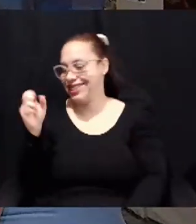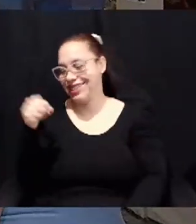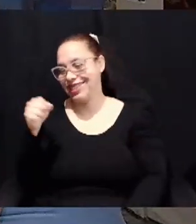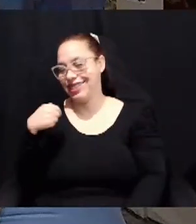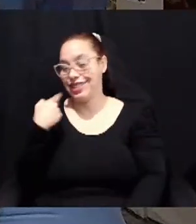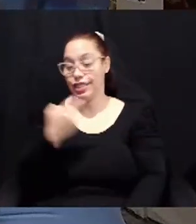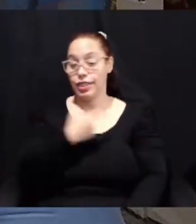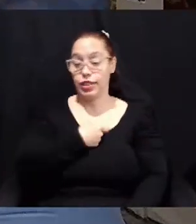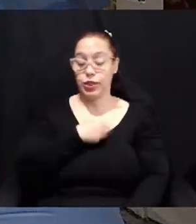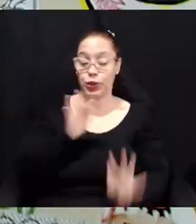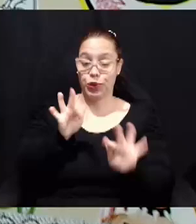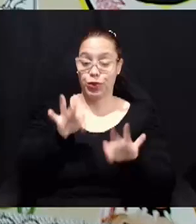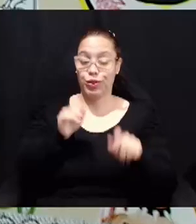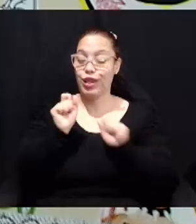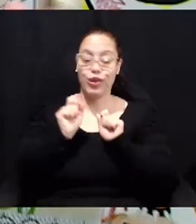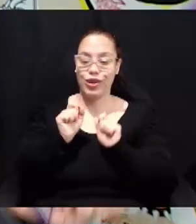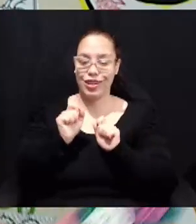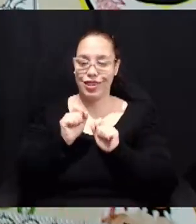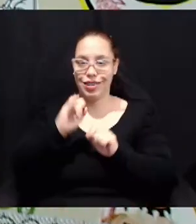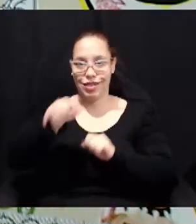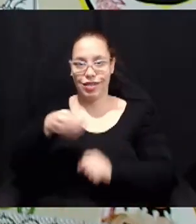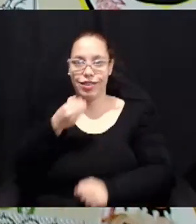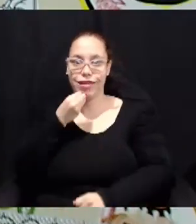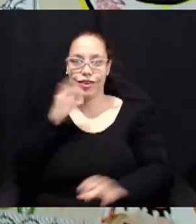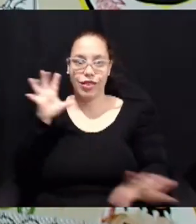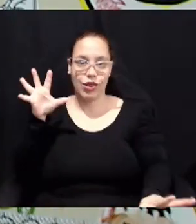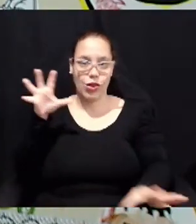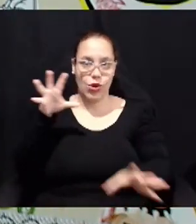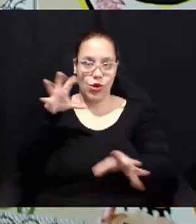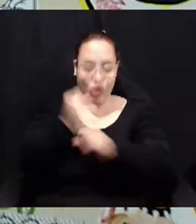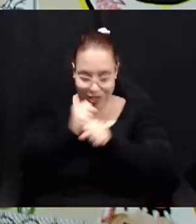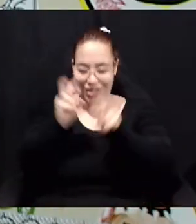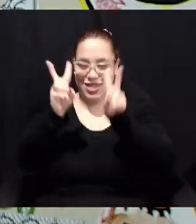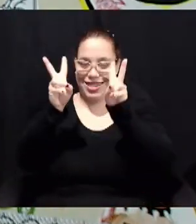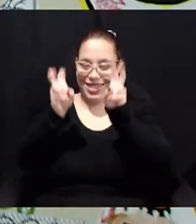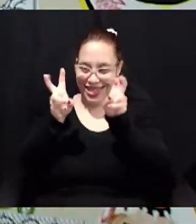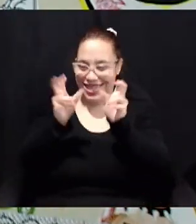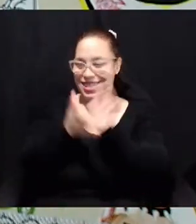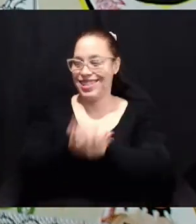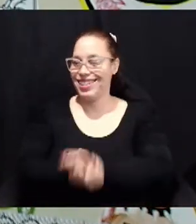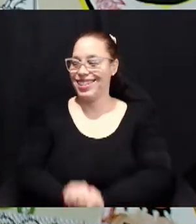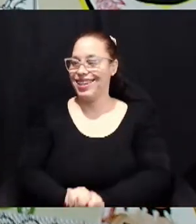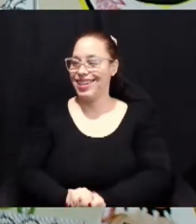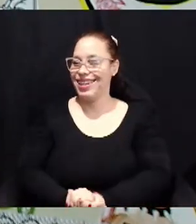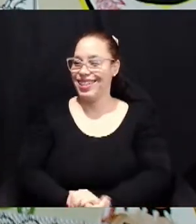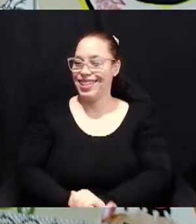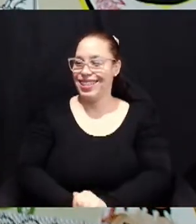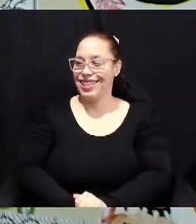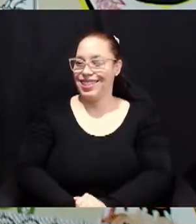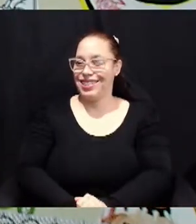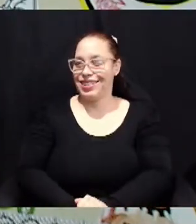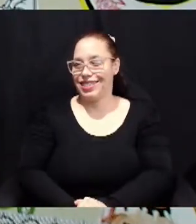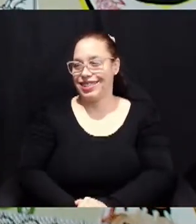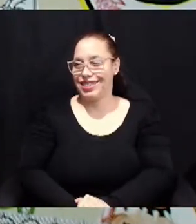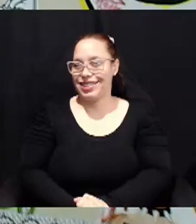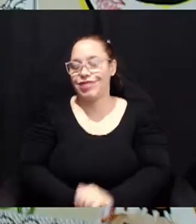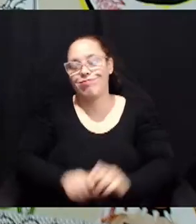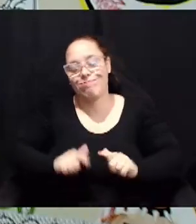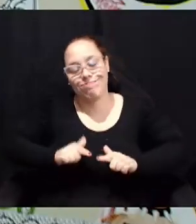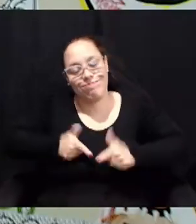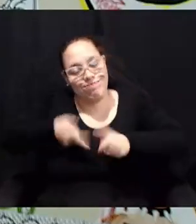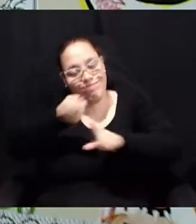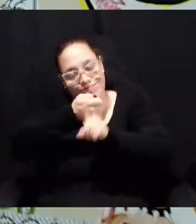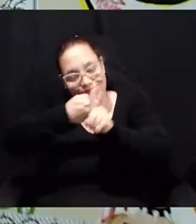das contas, juntando todos os assuntos, né? É que a gente luta por uma sociedade